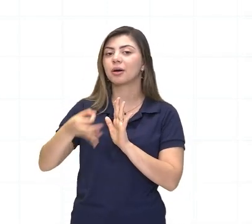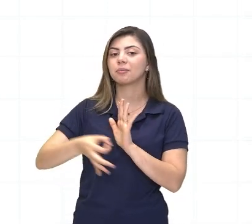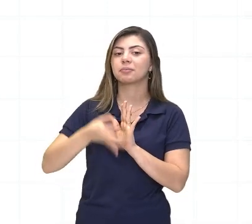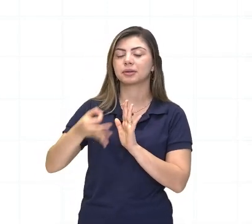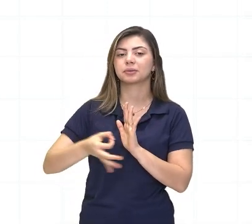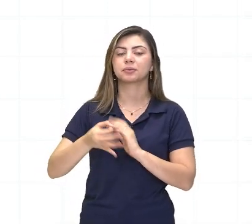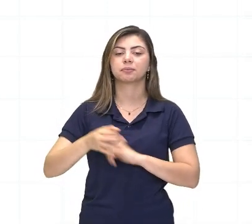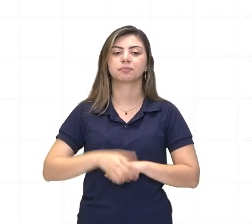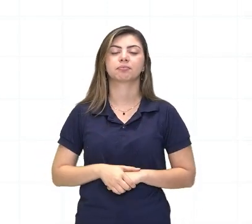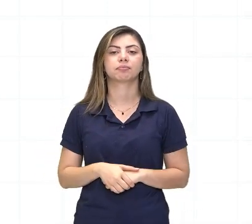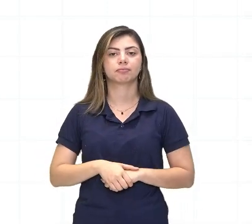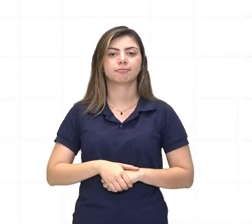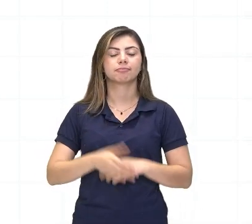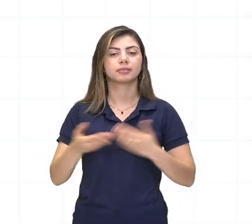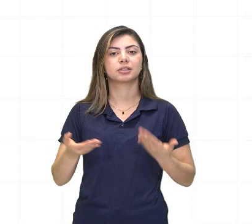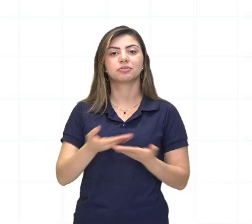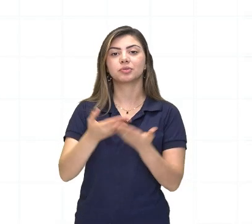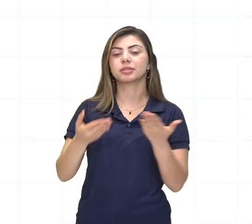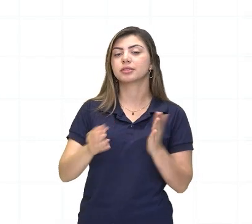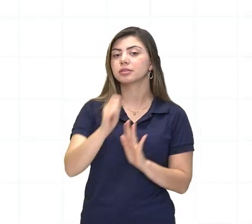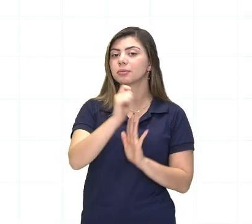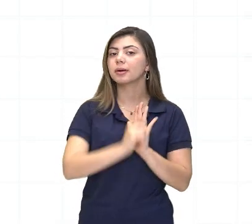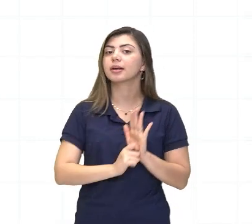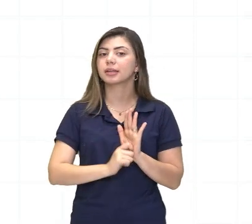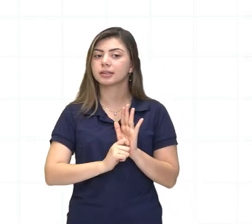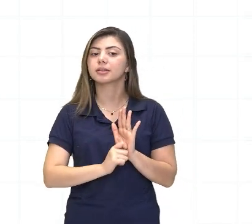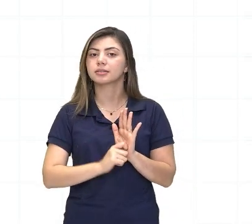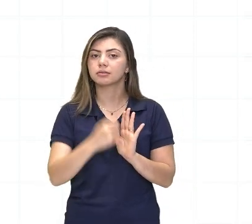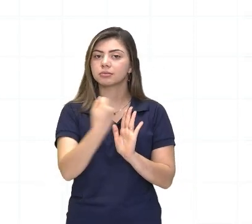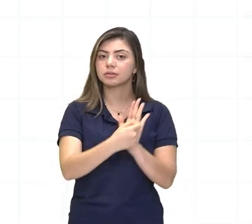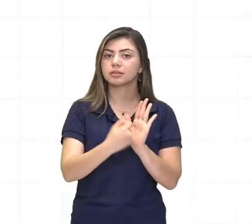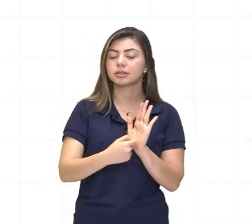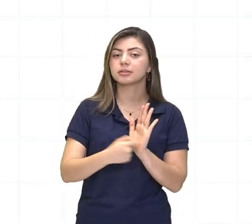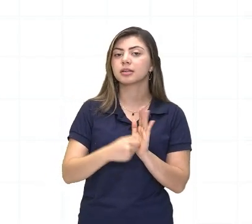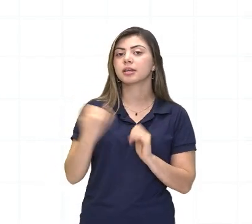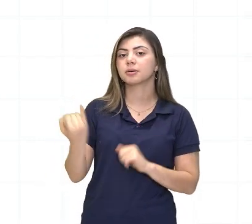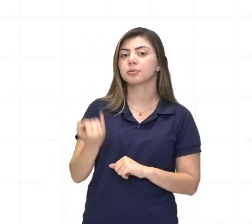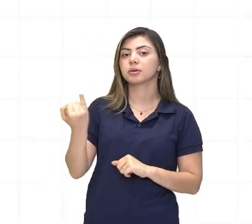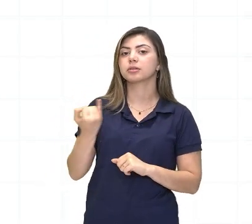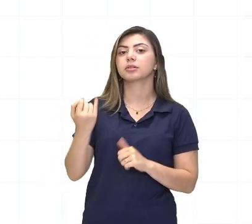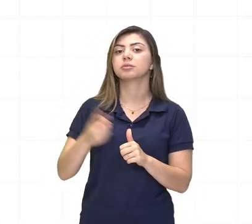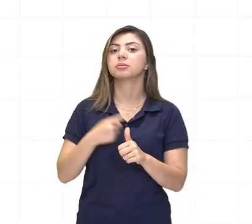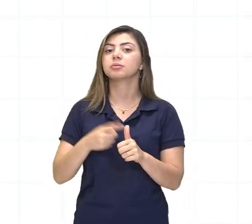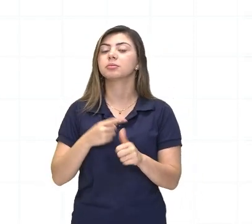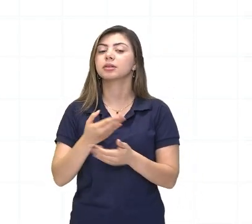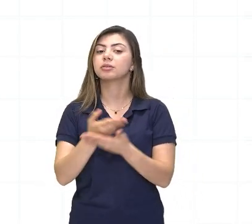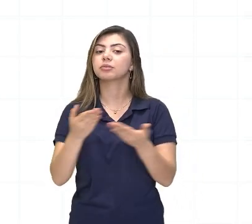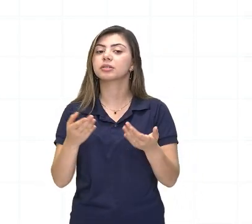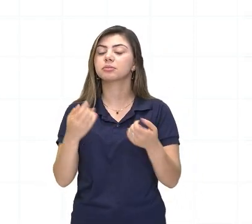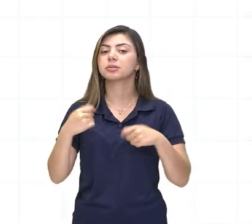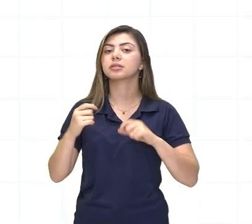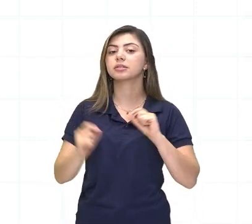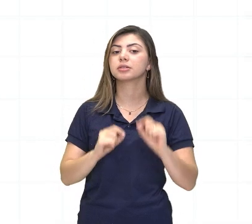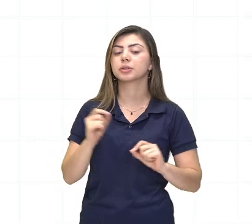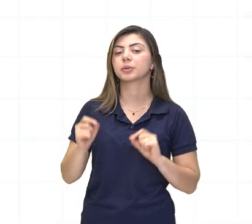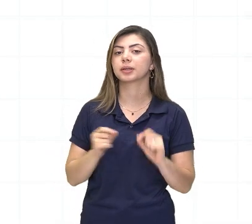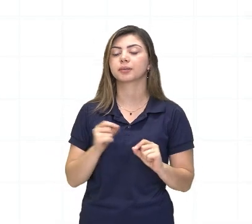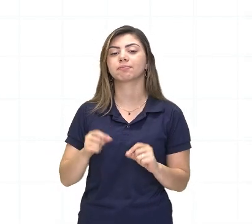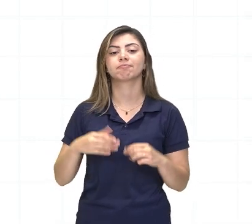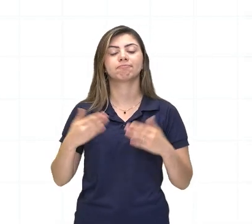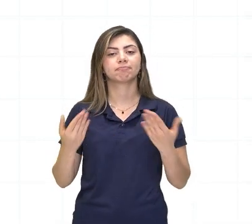Quando vocês forem escrever uma redação, por exemplo, é importante, primeiro, a gente ter um repertório, ou seja,